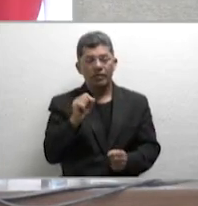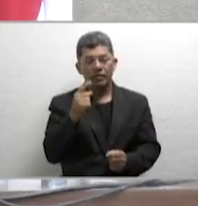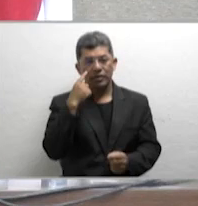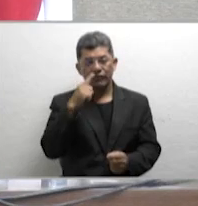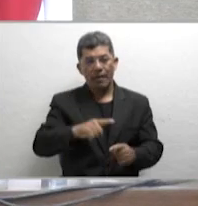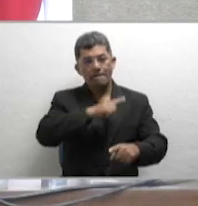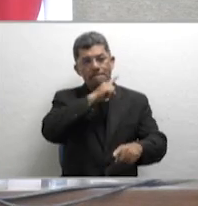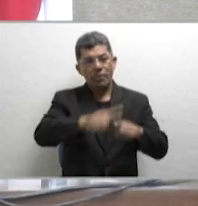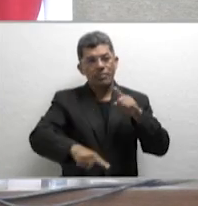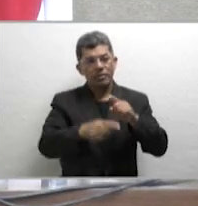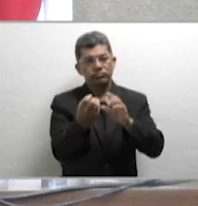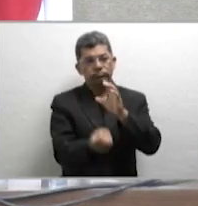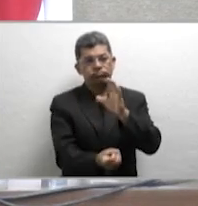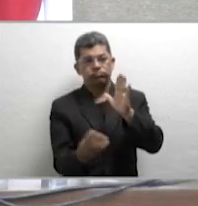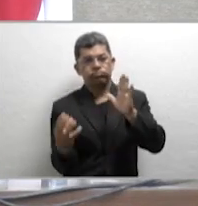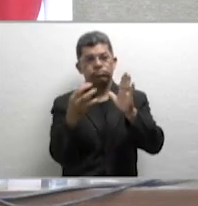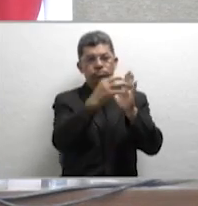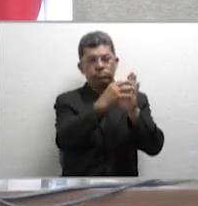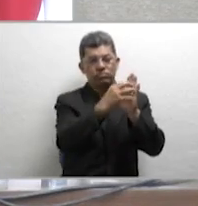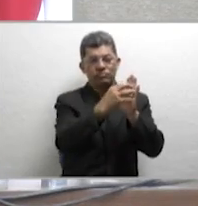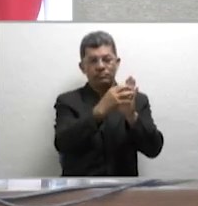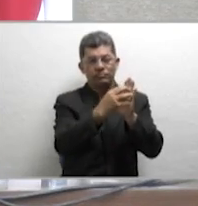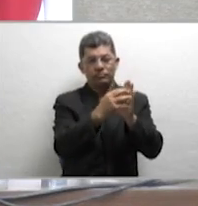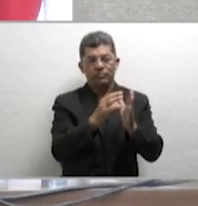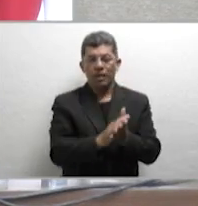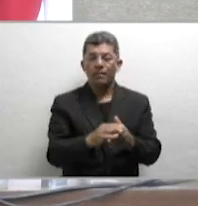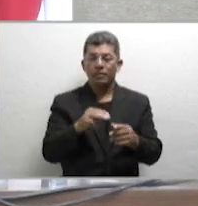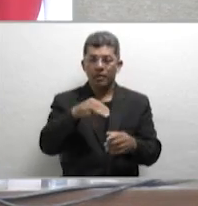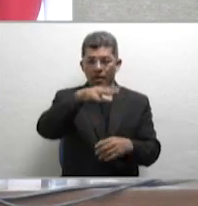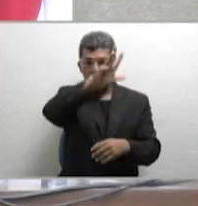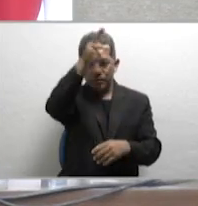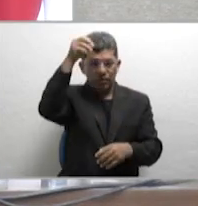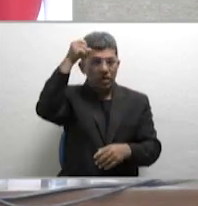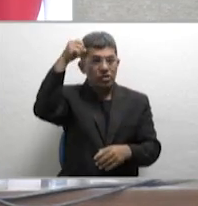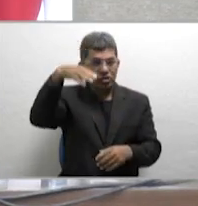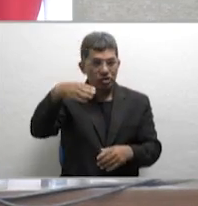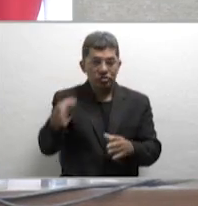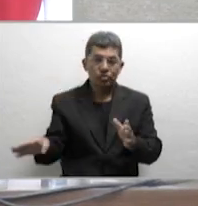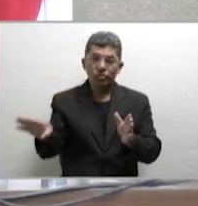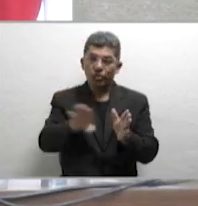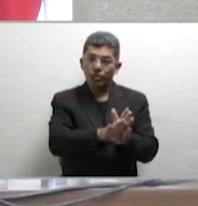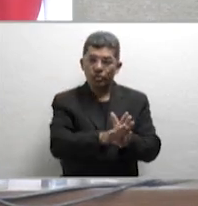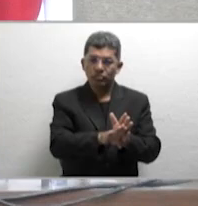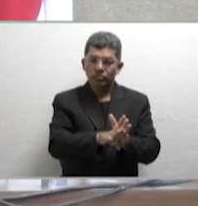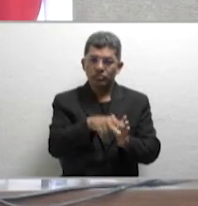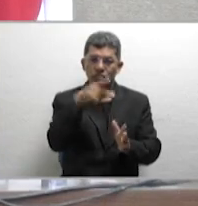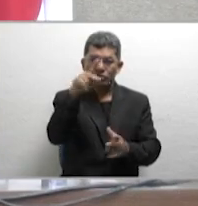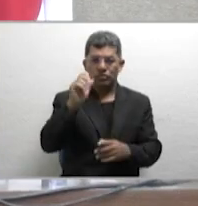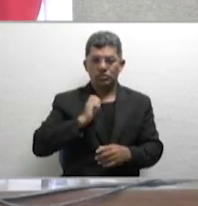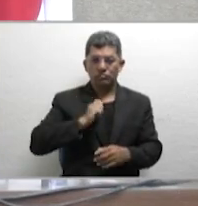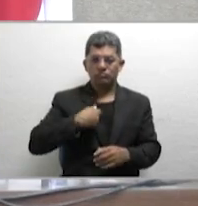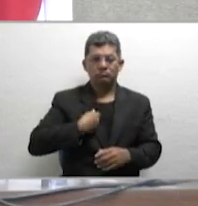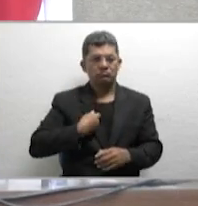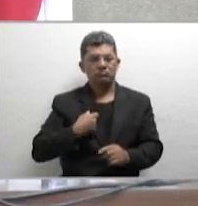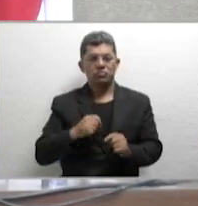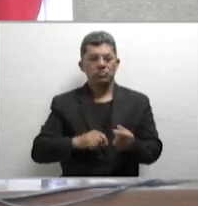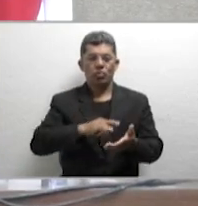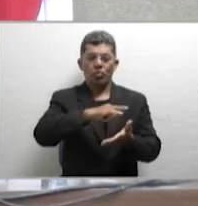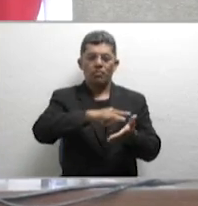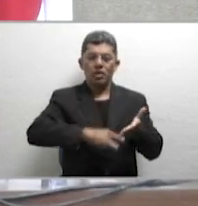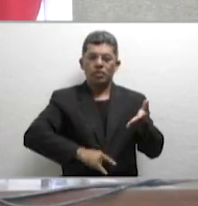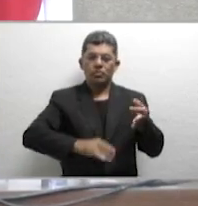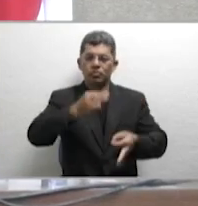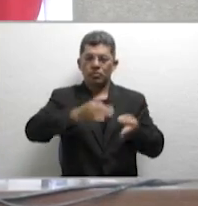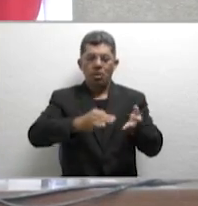proibia a instalação do SMC, pois a Amazonas Energia chegou com o seu supervisor cheio de documento